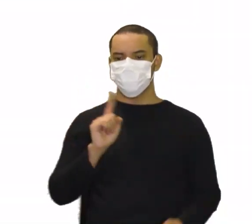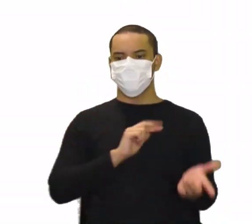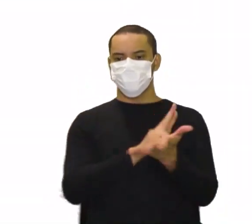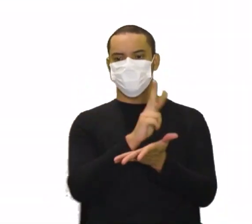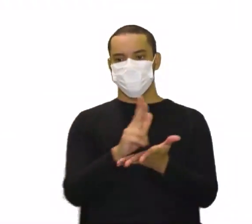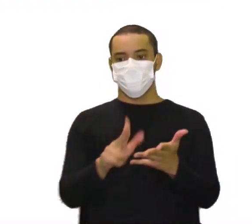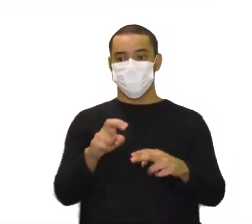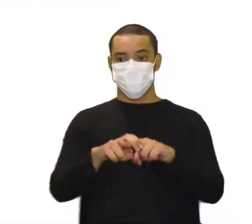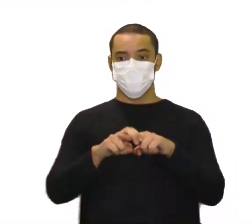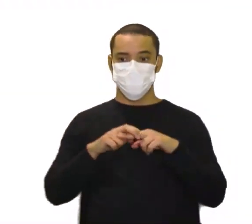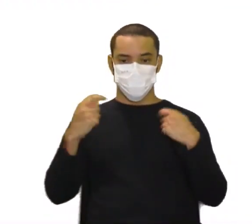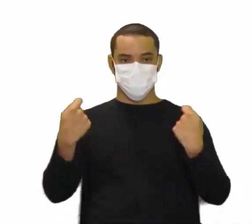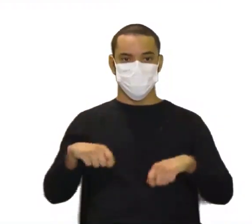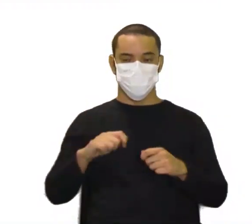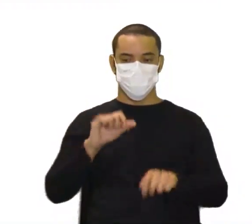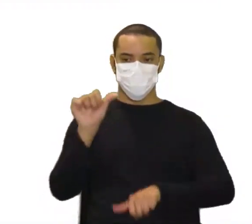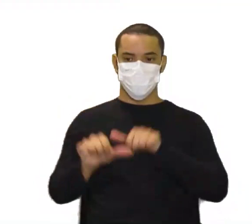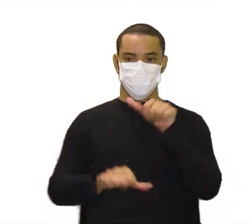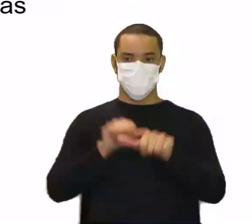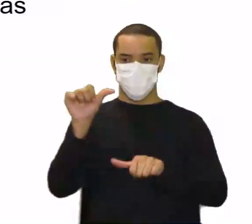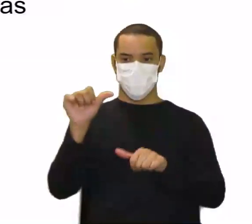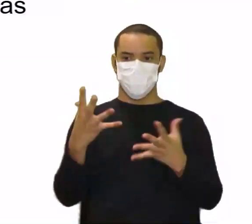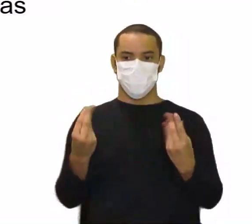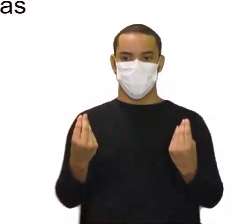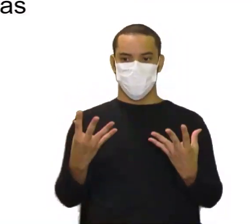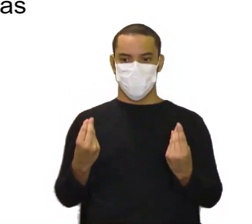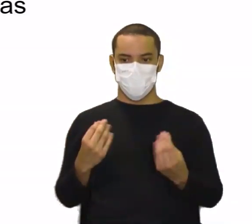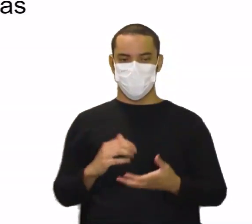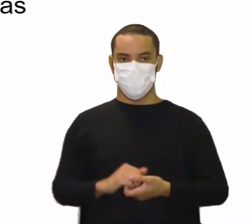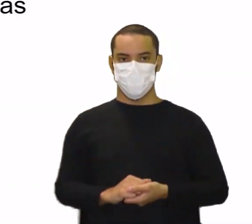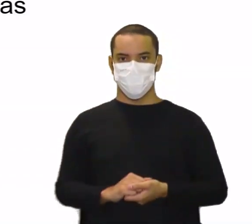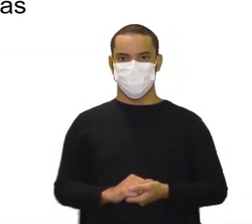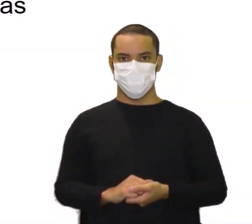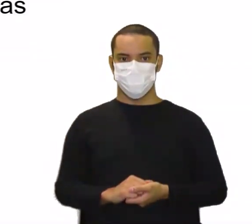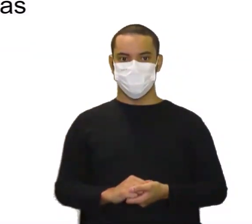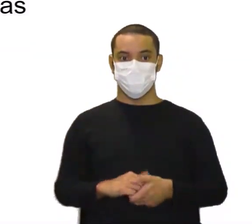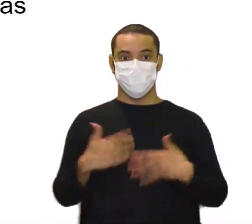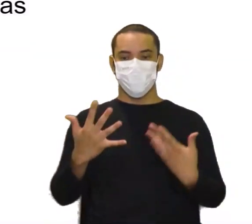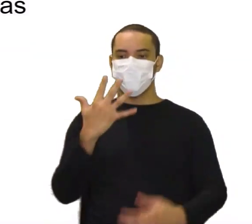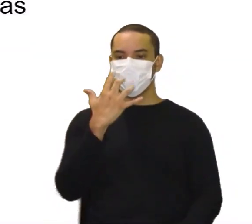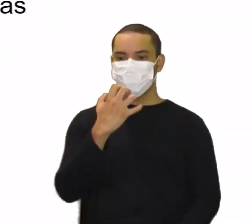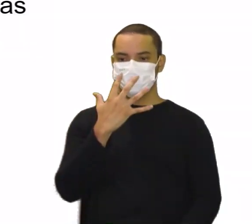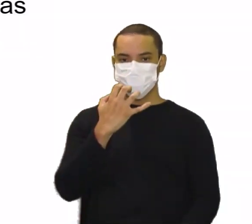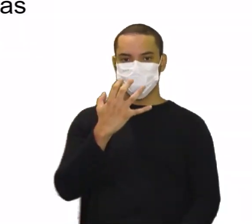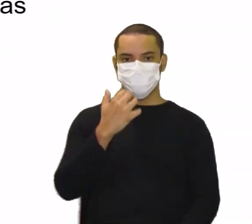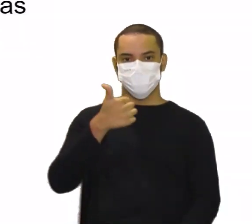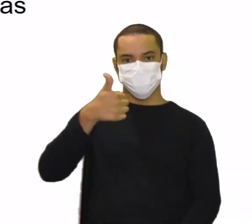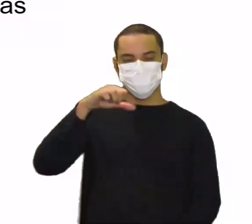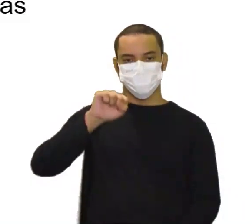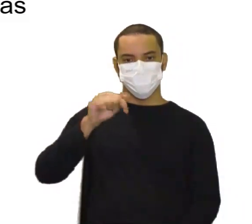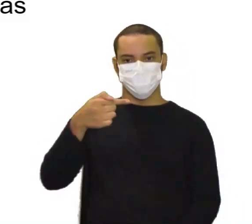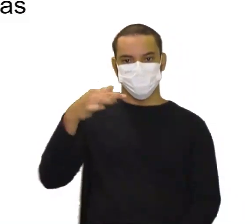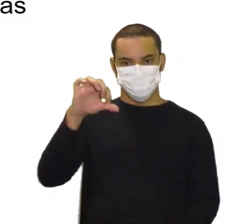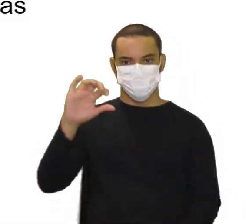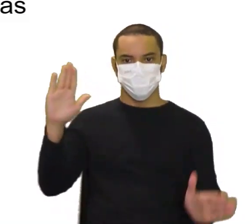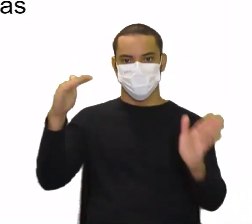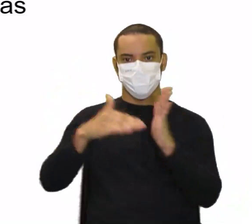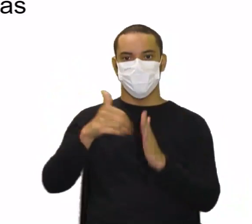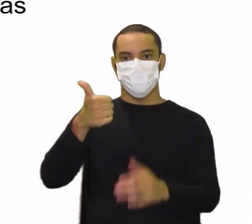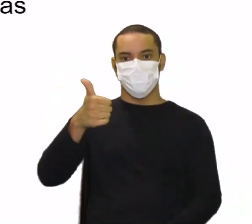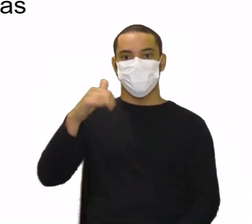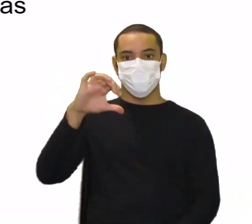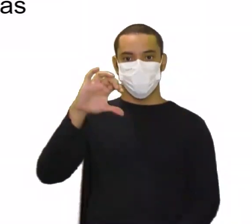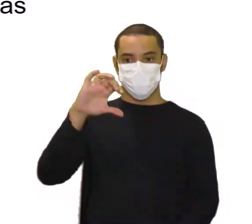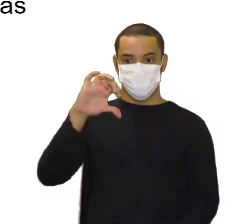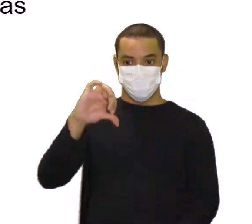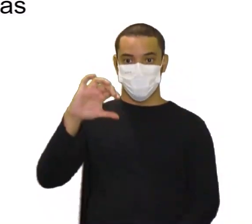aí mudou bastante. Bom, Albert Einstein em 1879 a 1905